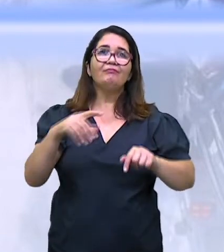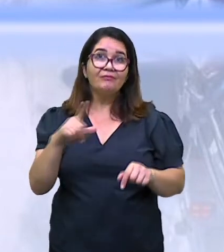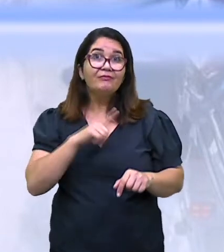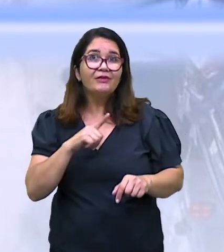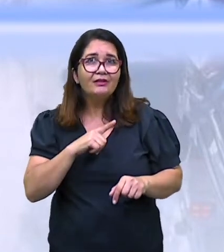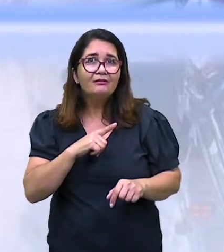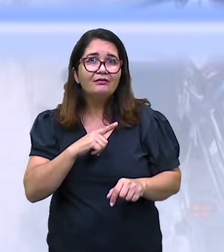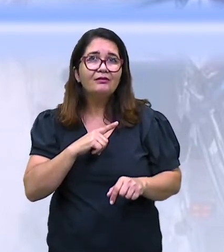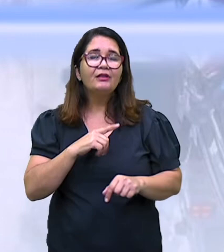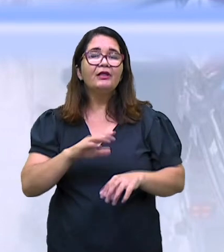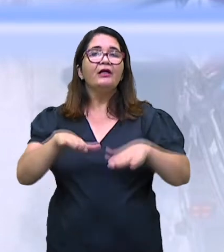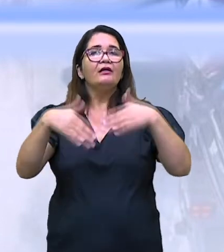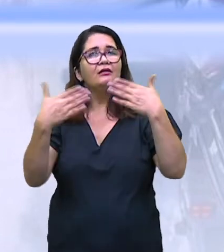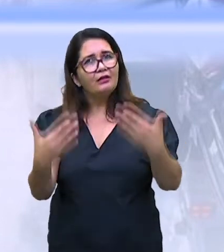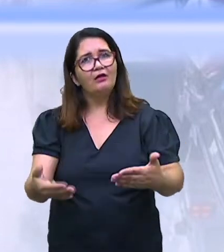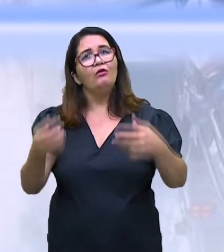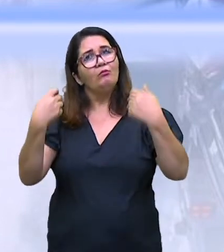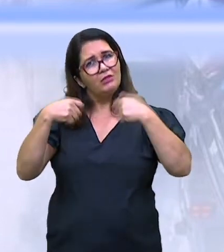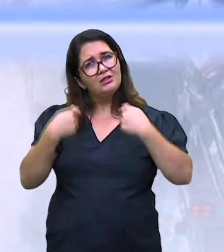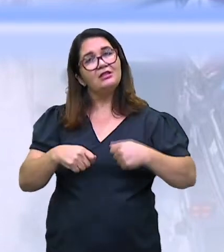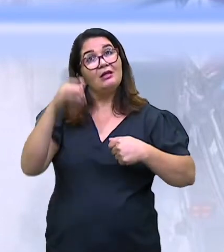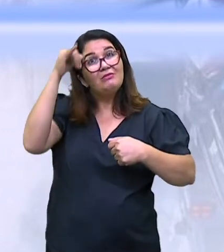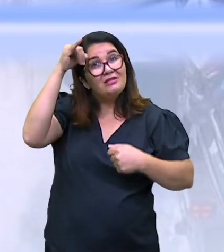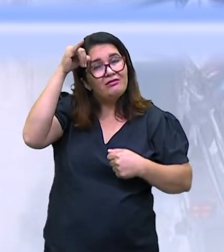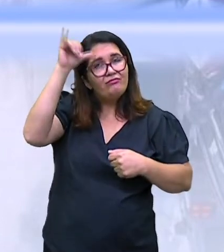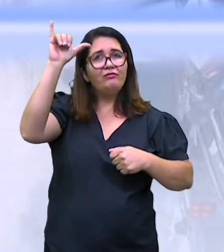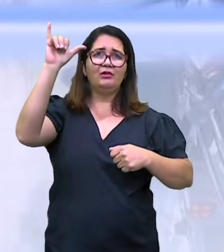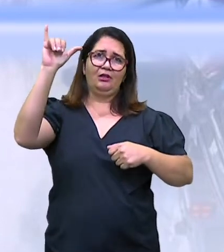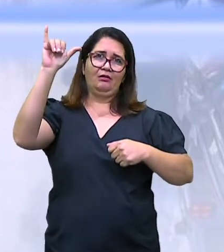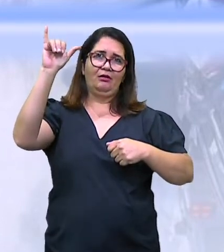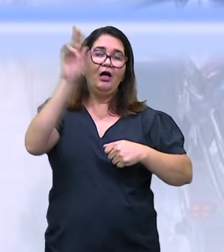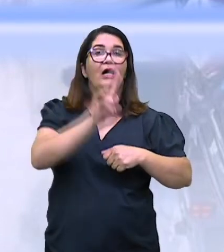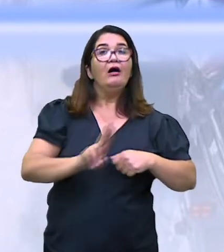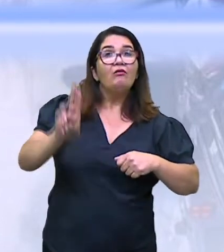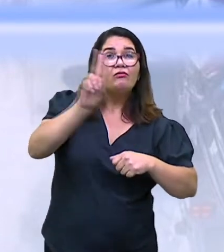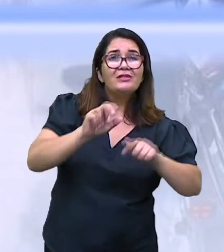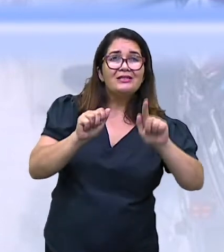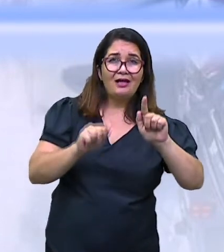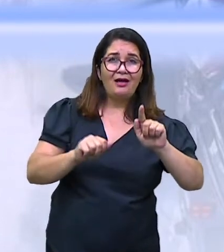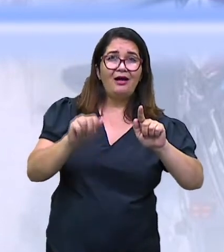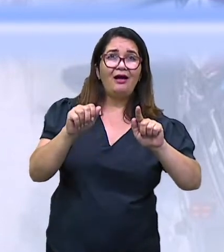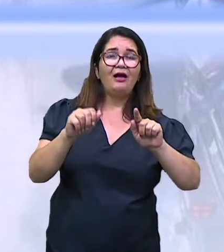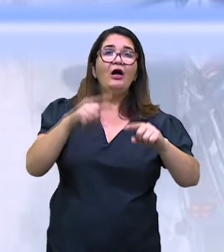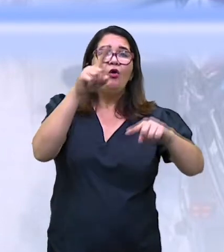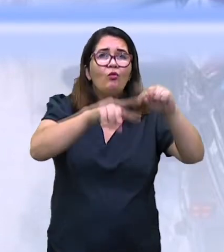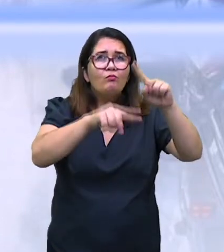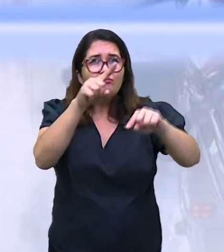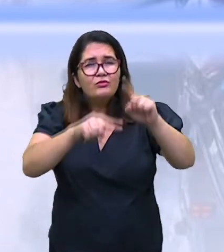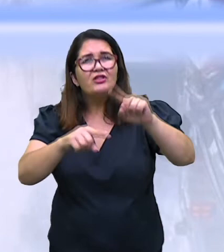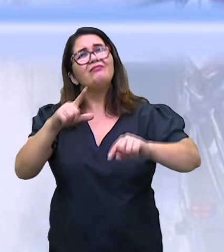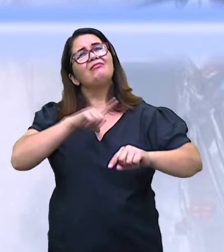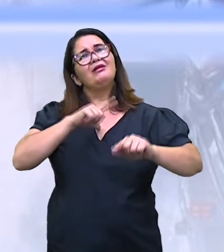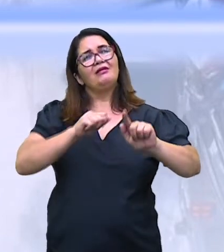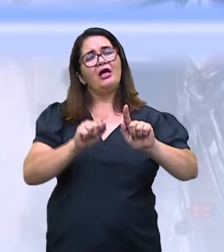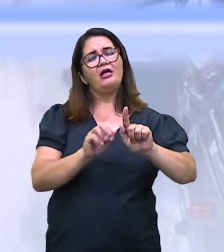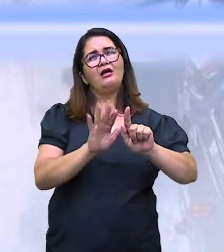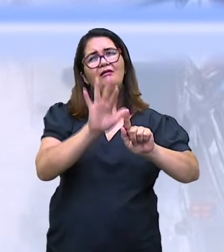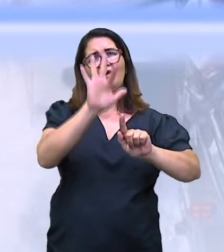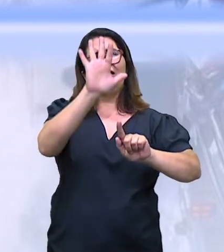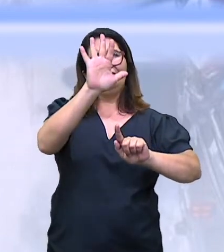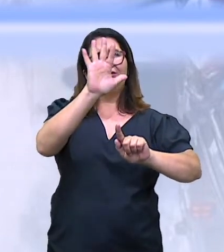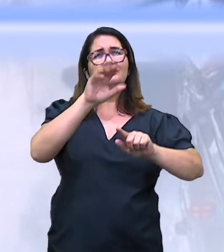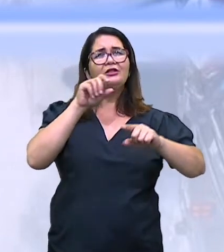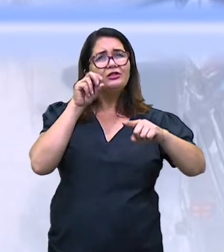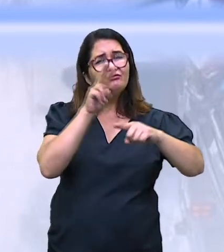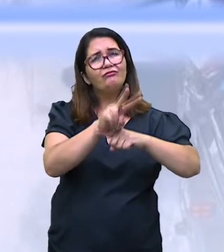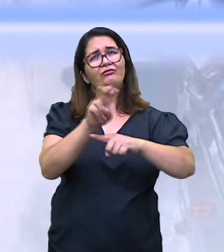O assunto é atual, é popular e, ao mesmo tempo, também é preocupante. A